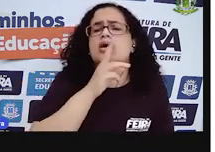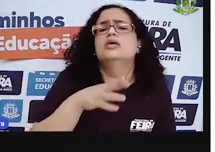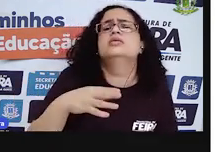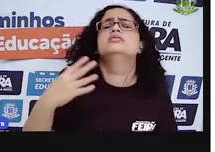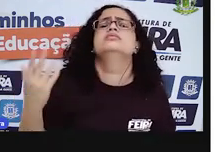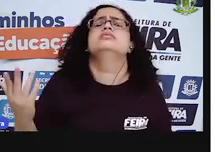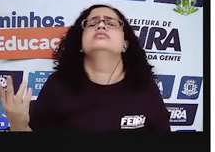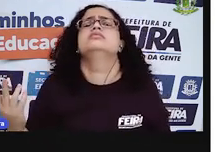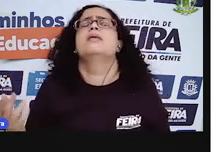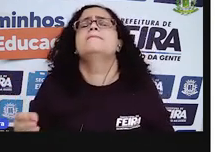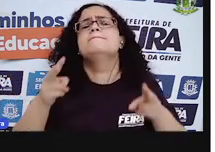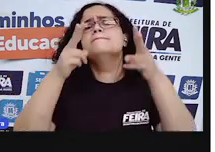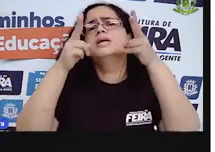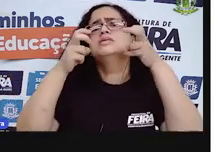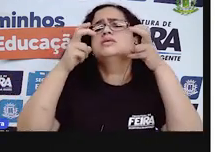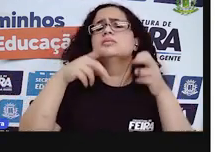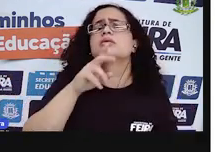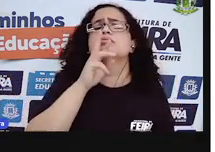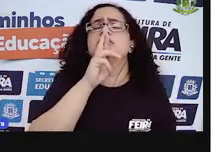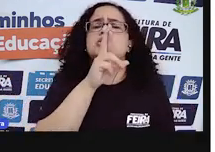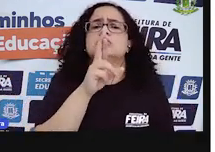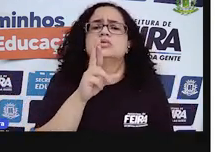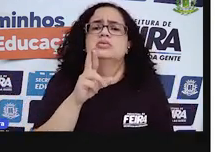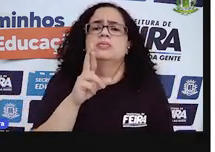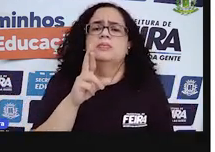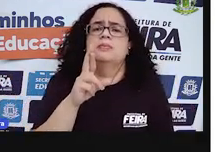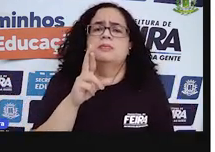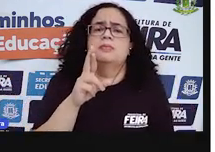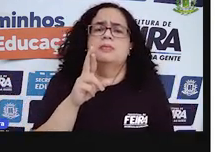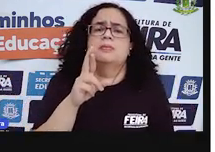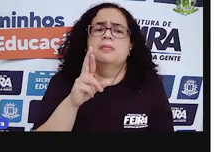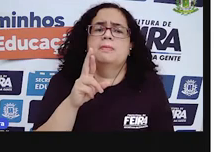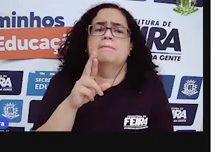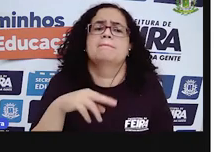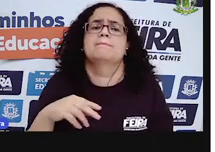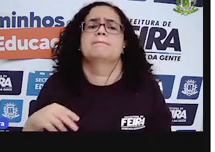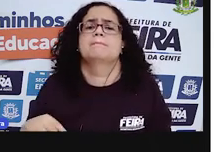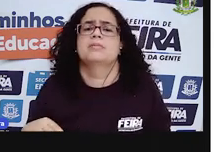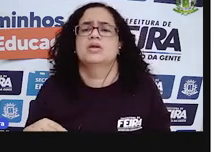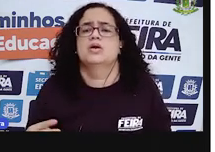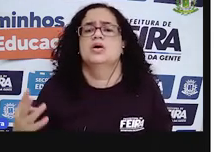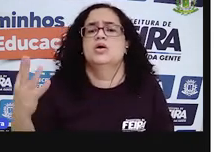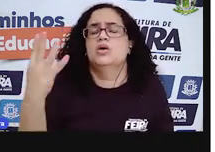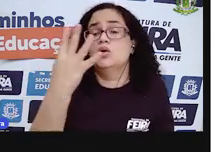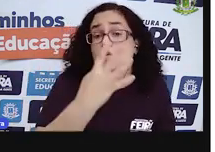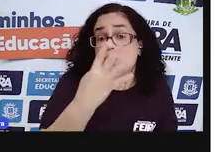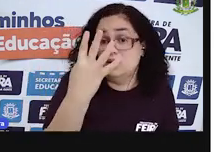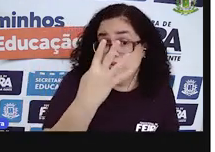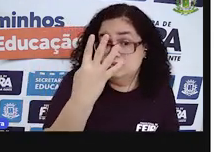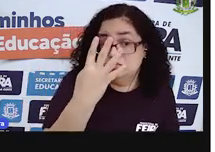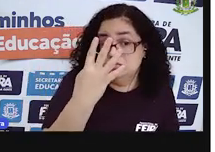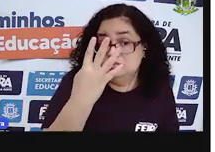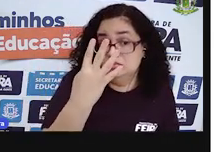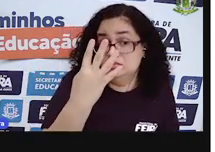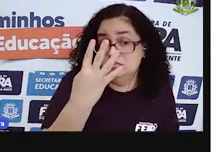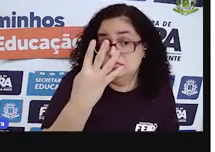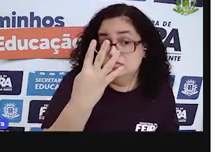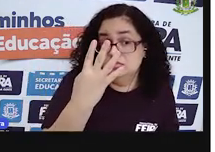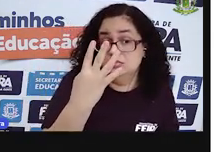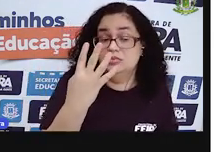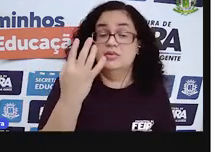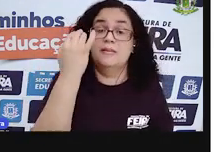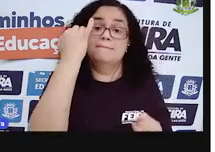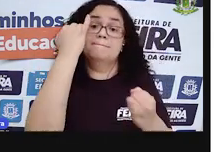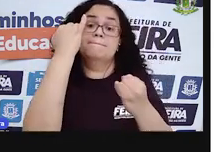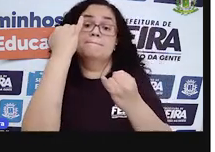resultado E o que consigo perceber desse resultado eu consigo perceber o seguinte ó 44